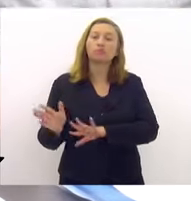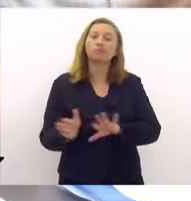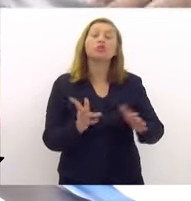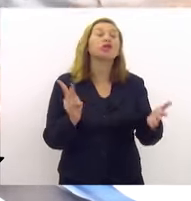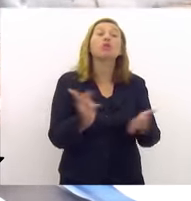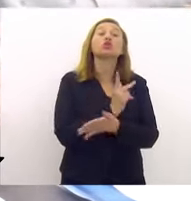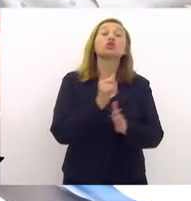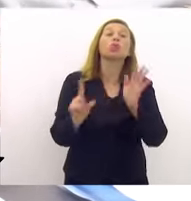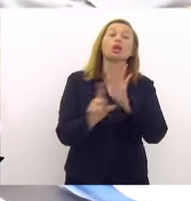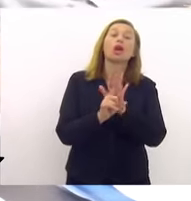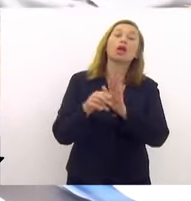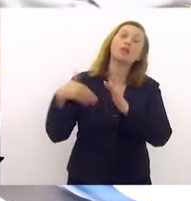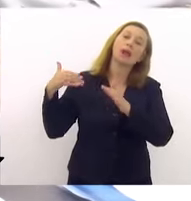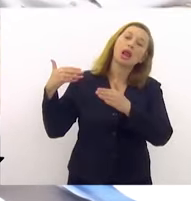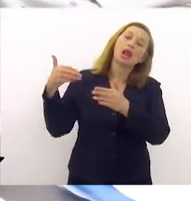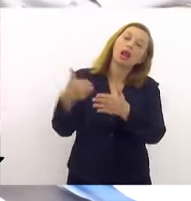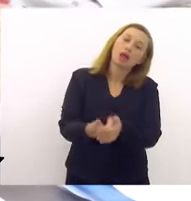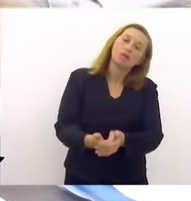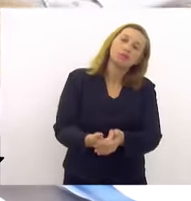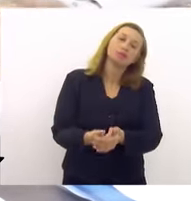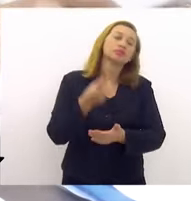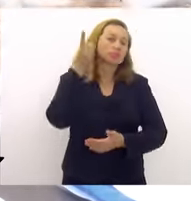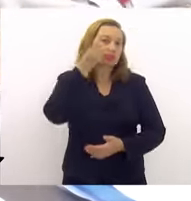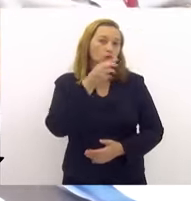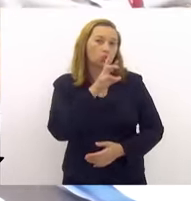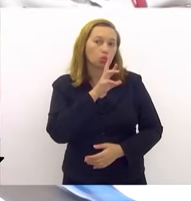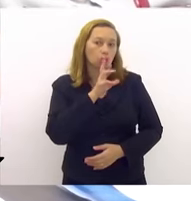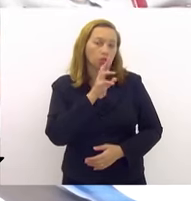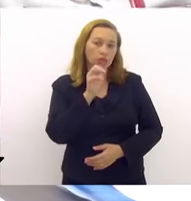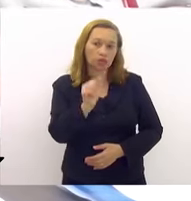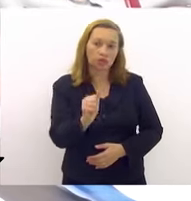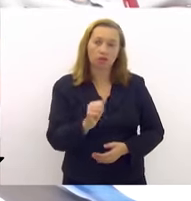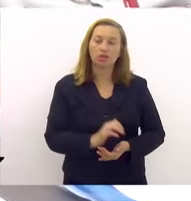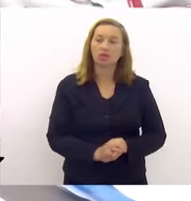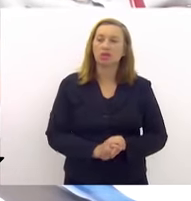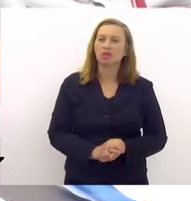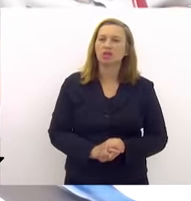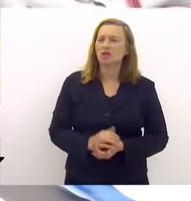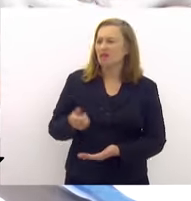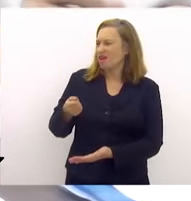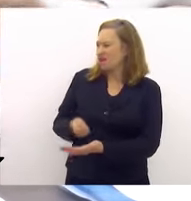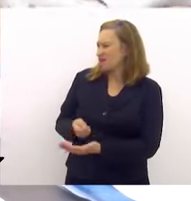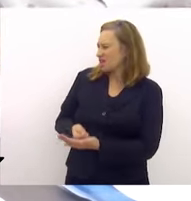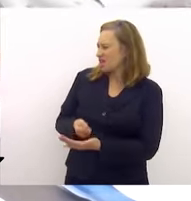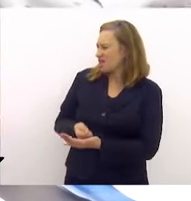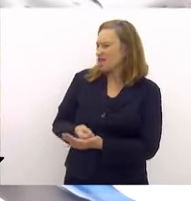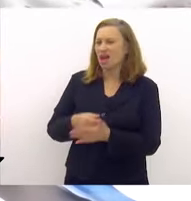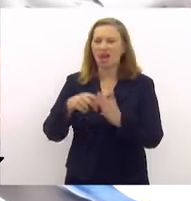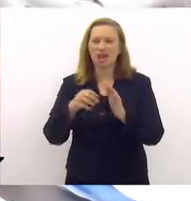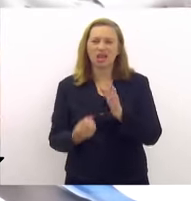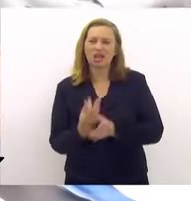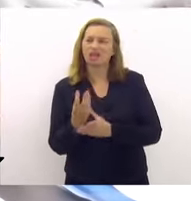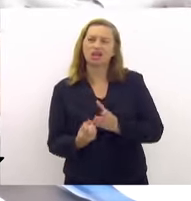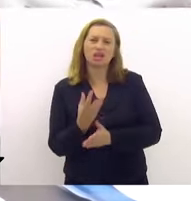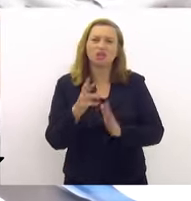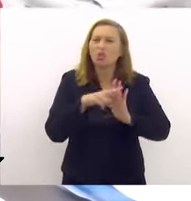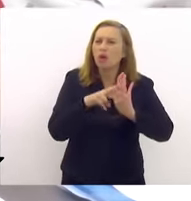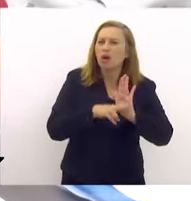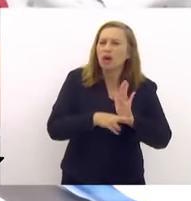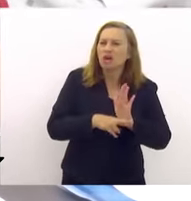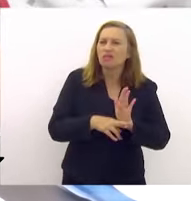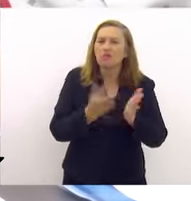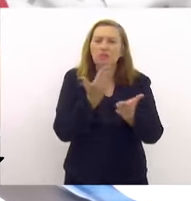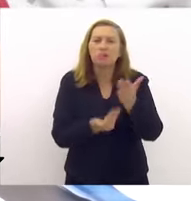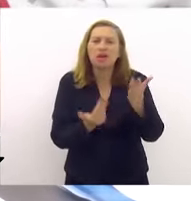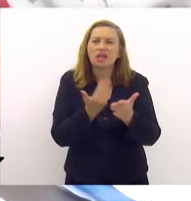Ao longo do tempo, deputado Amorim, foram fazendo tantas exigências, a FETRANSPOR, etc., que foram desfigurando a